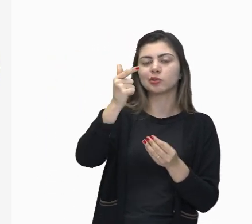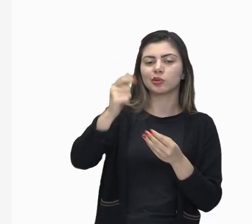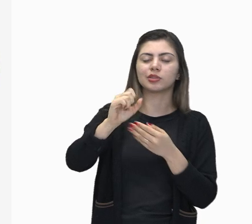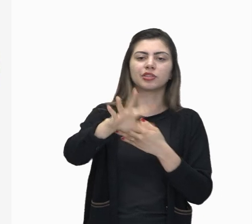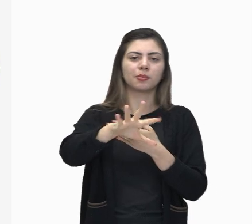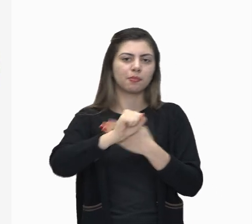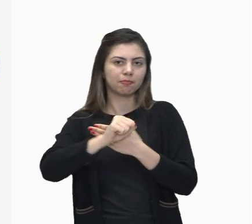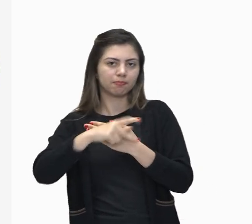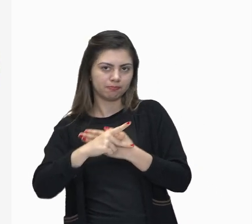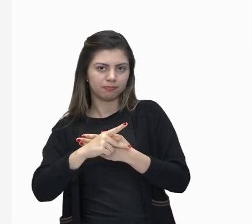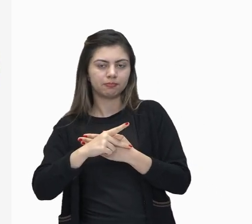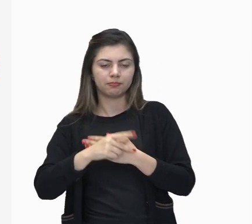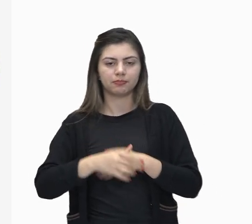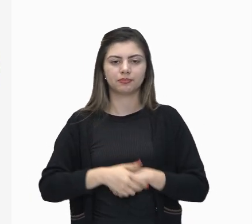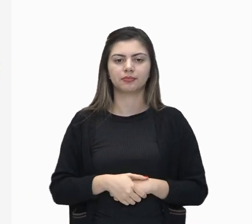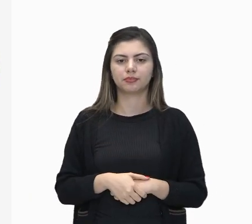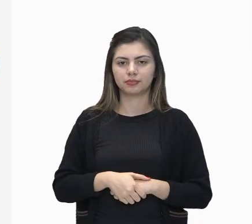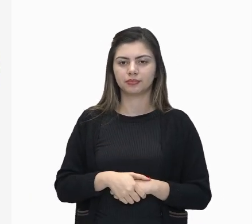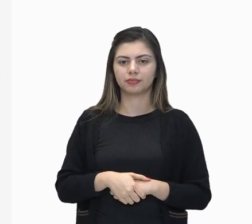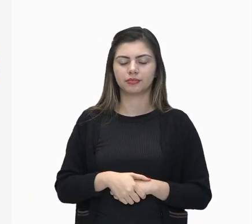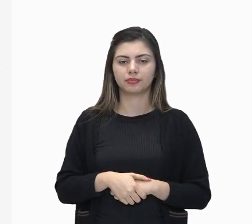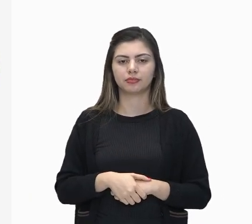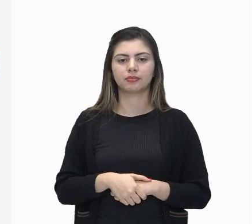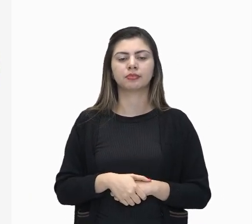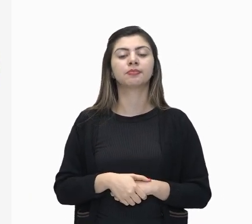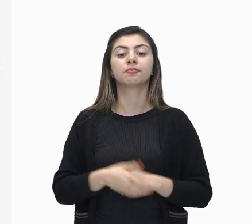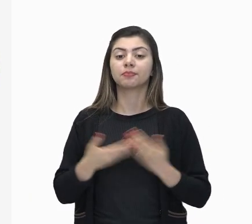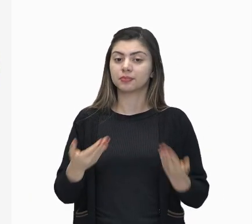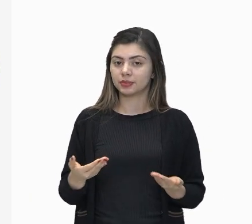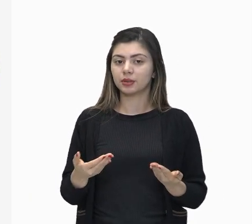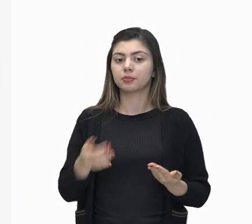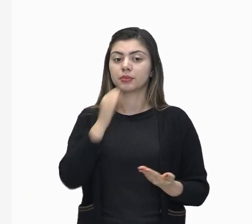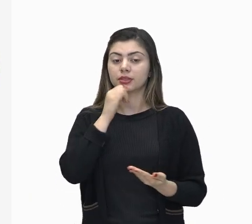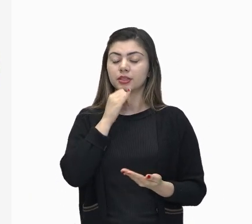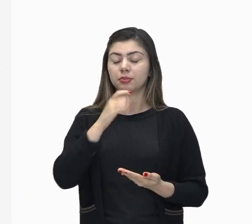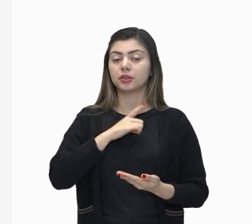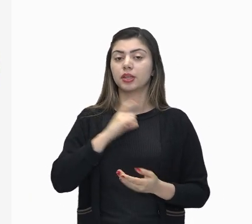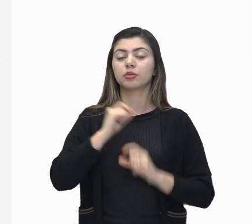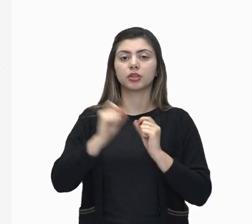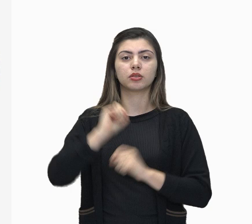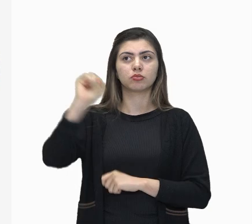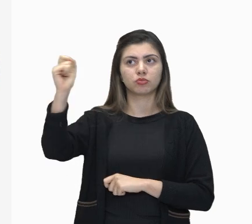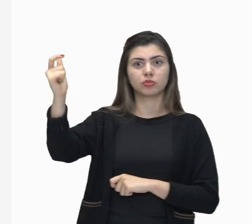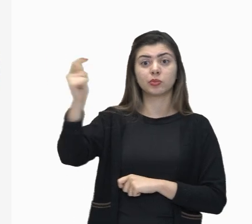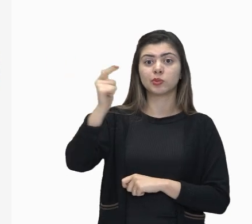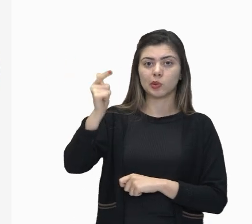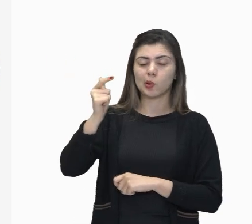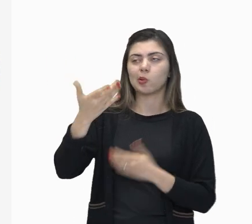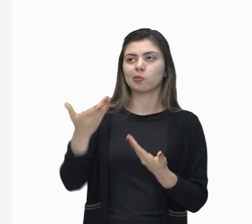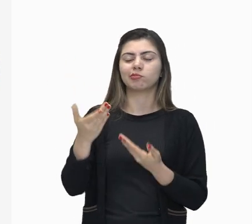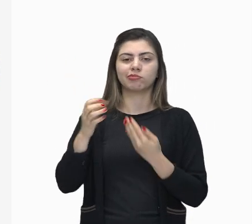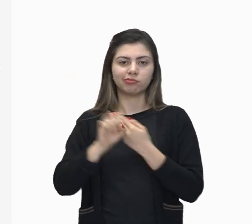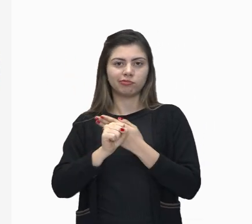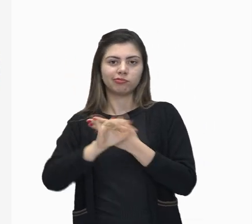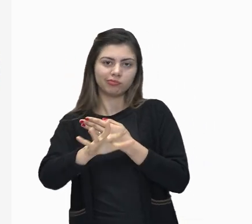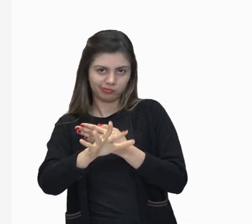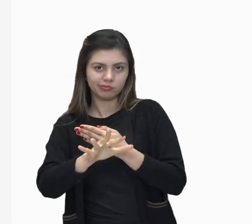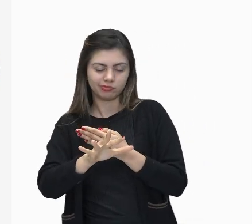luz polarizada. Então, aqui tem uma fonte de luz. Quando essa fonte de luz ela